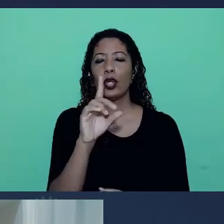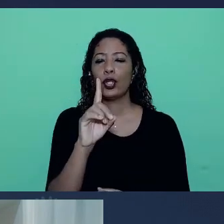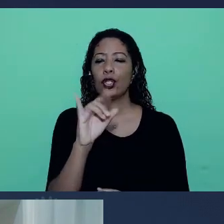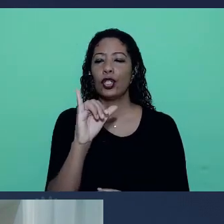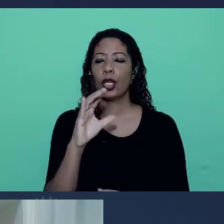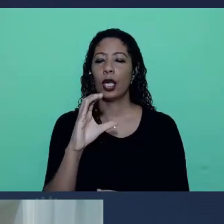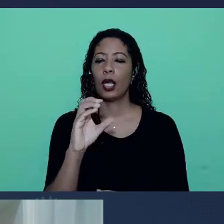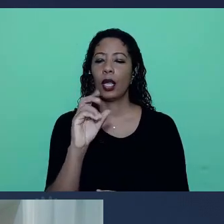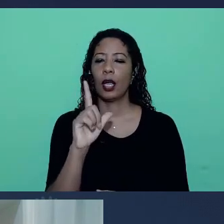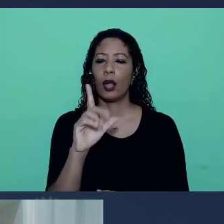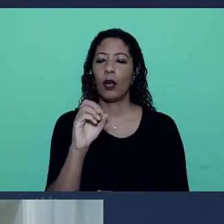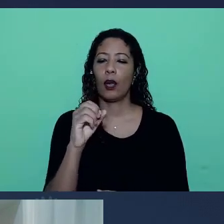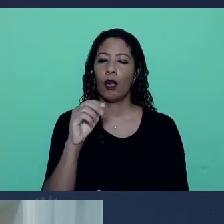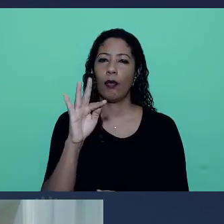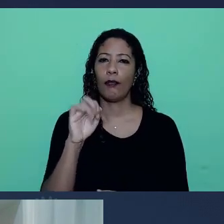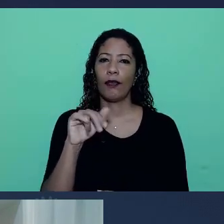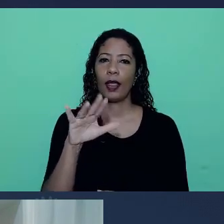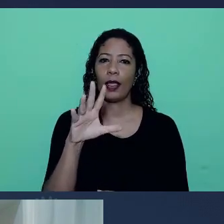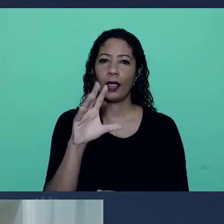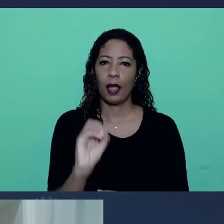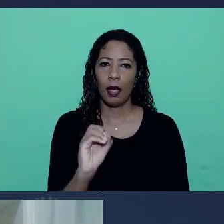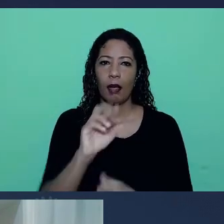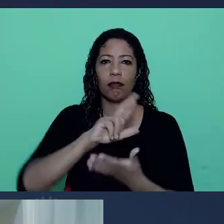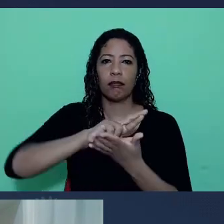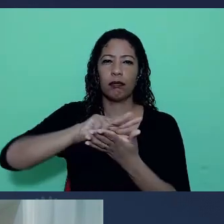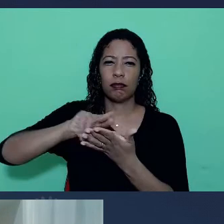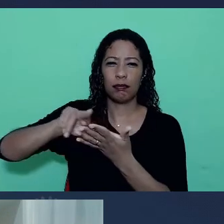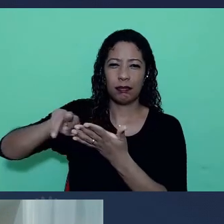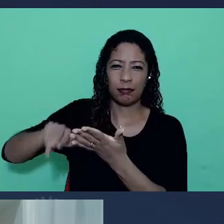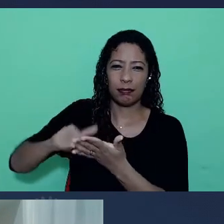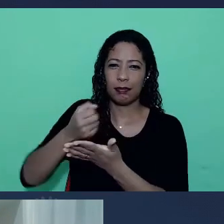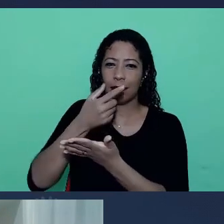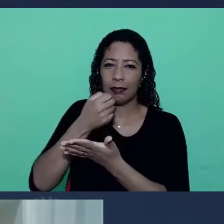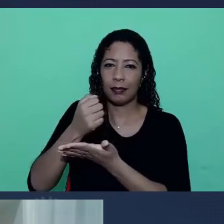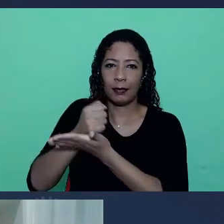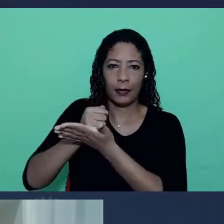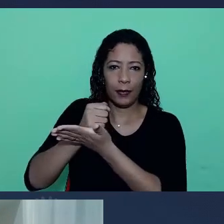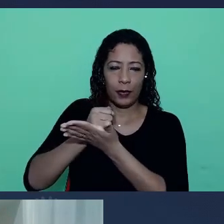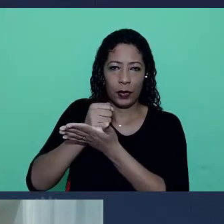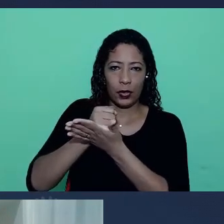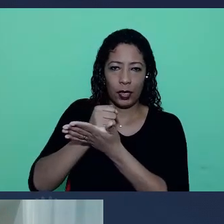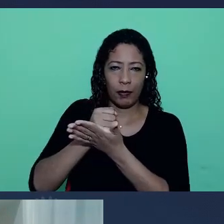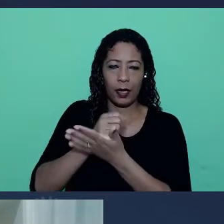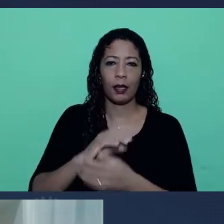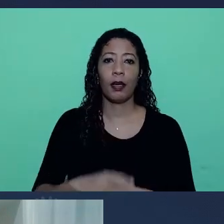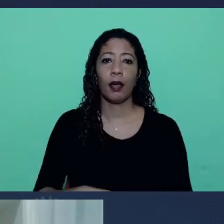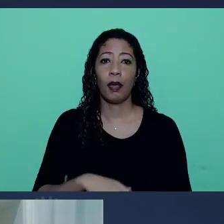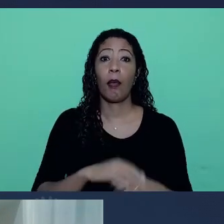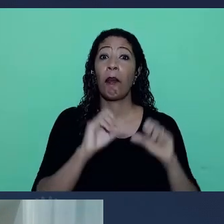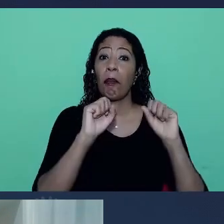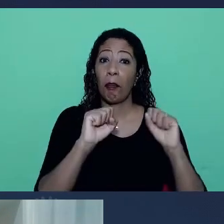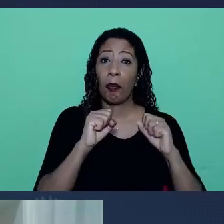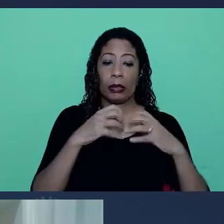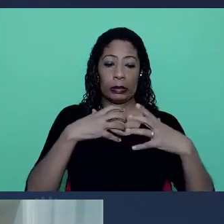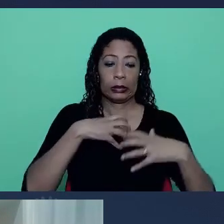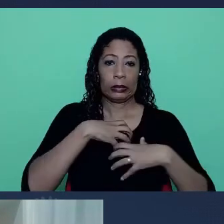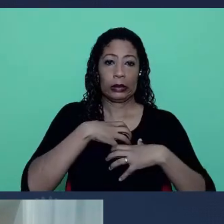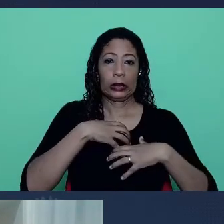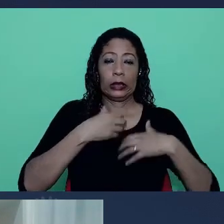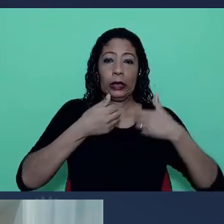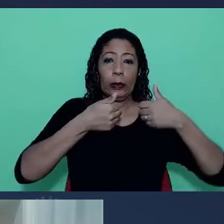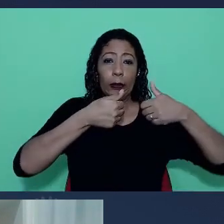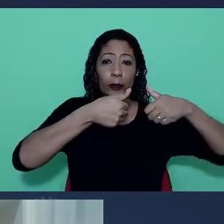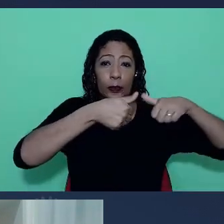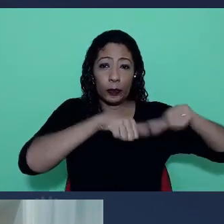diclofenaco e vários outros medicamentos, eles podem ter piora da asma e da rinite e podem